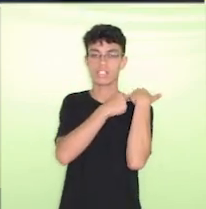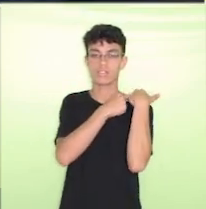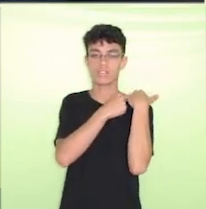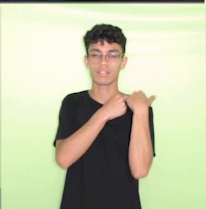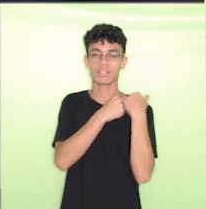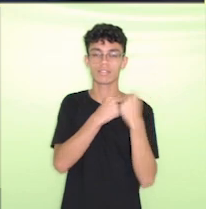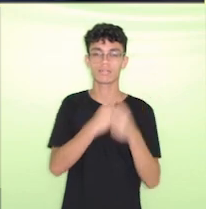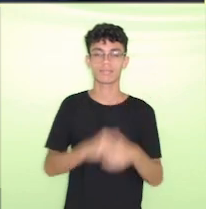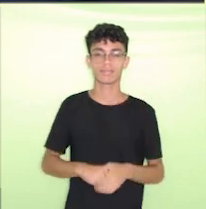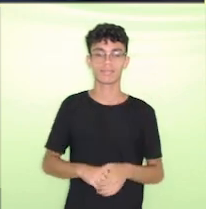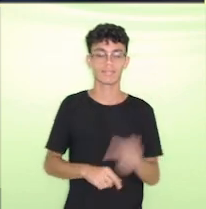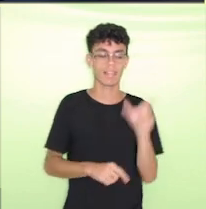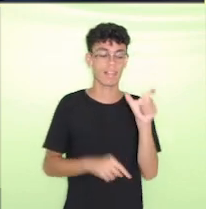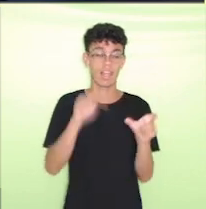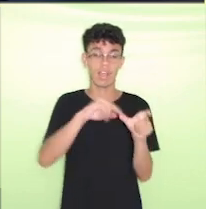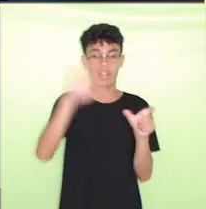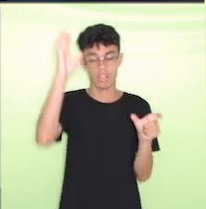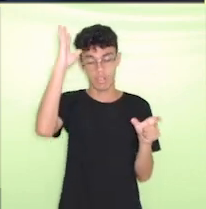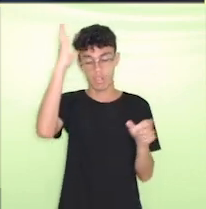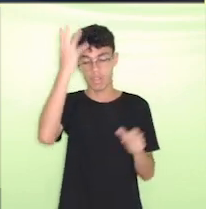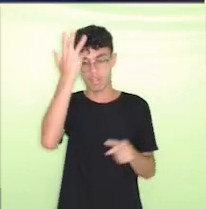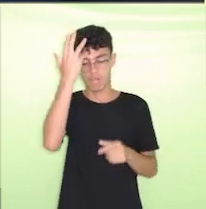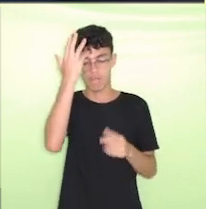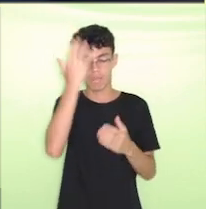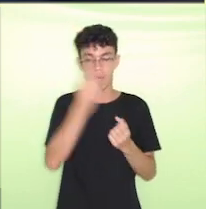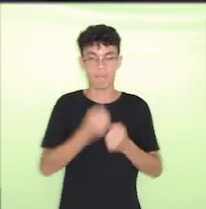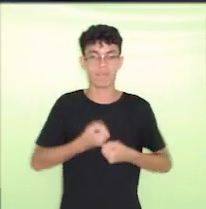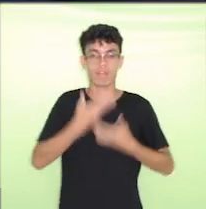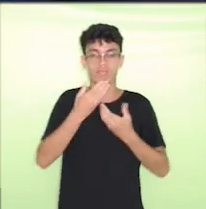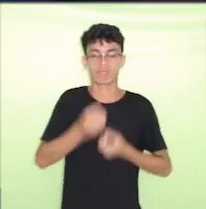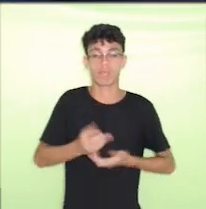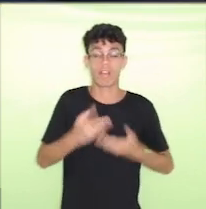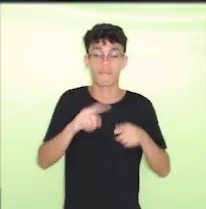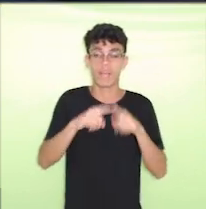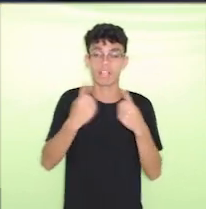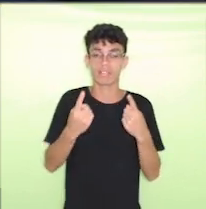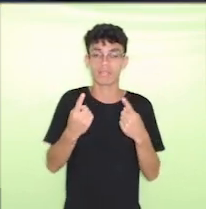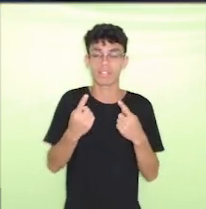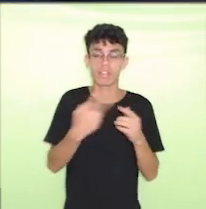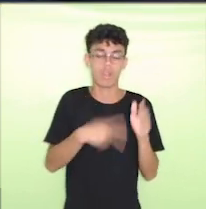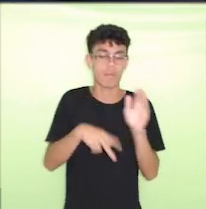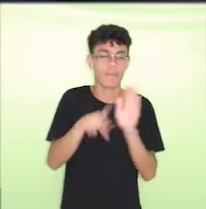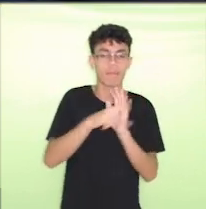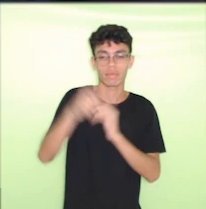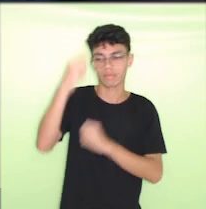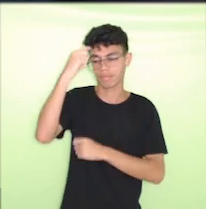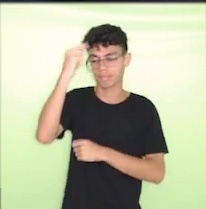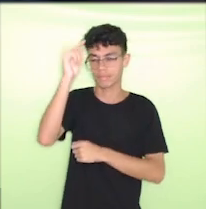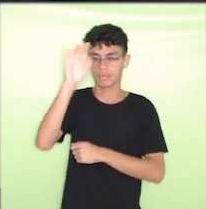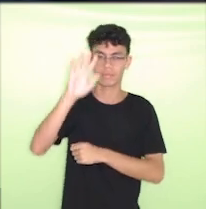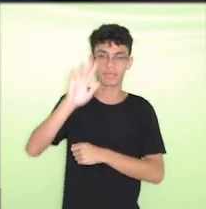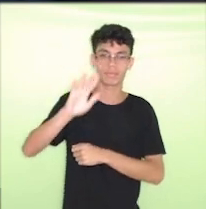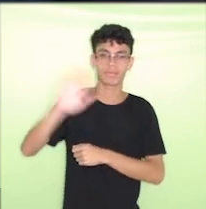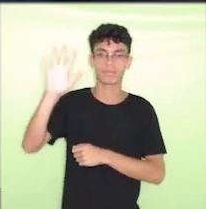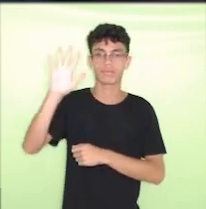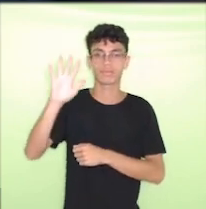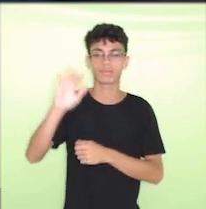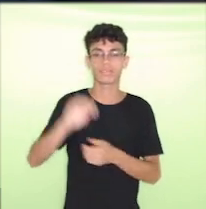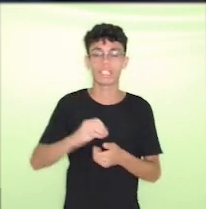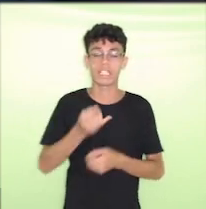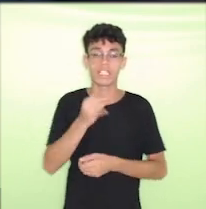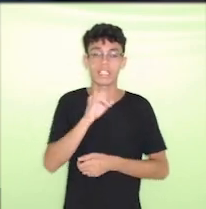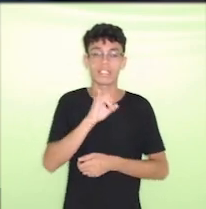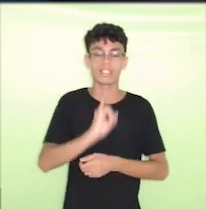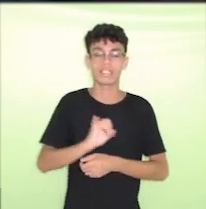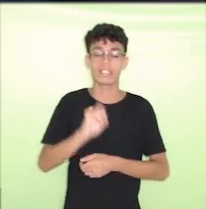o senhor é aquele que as ouve em confissão. Mas eu posso ter as minhas próprias ideias, não, irmã? E se, de